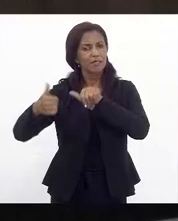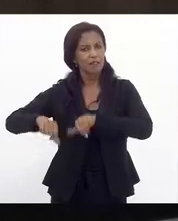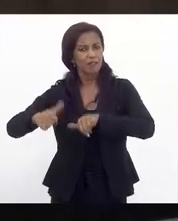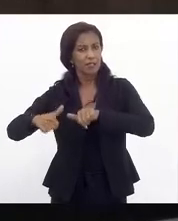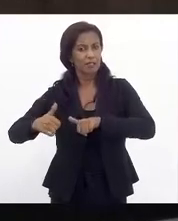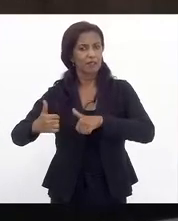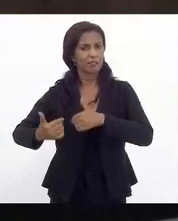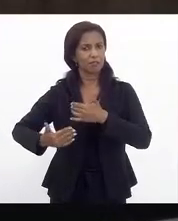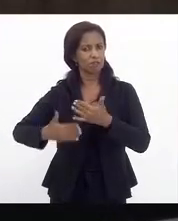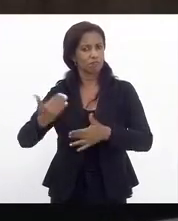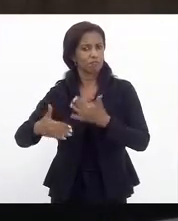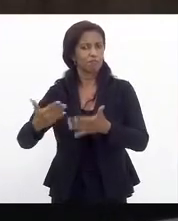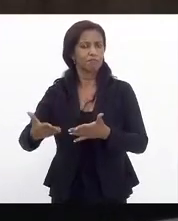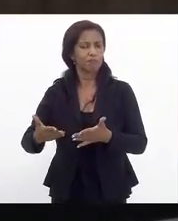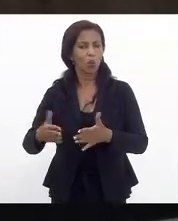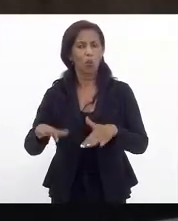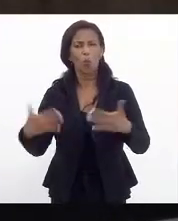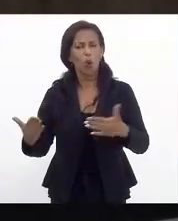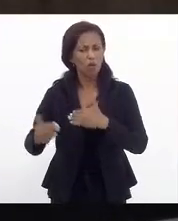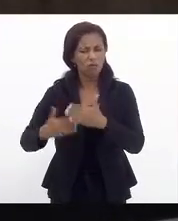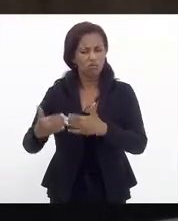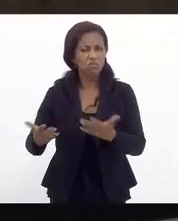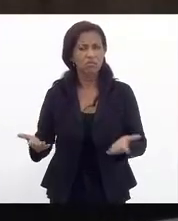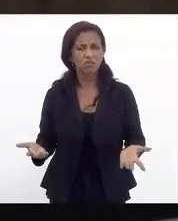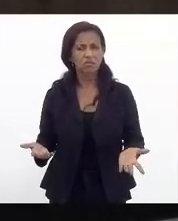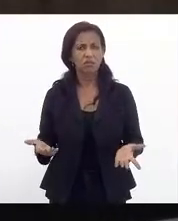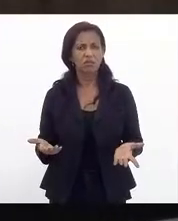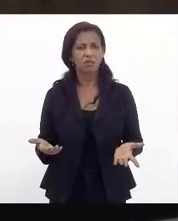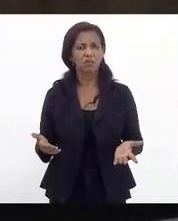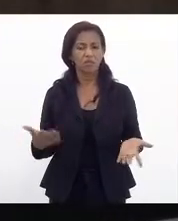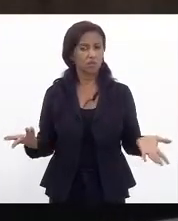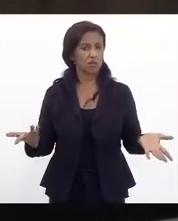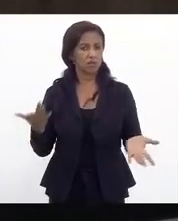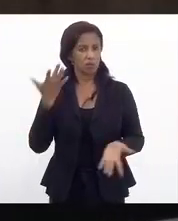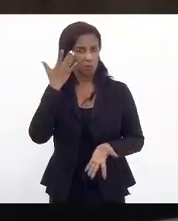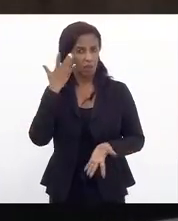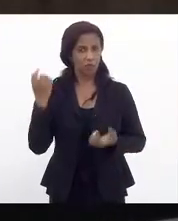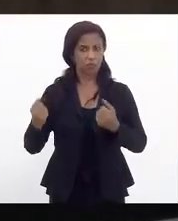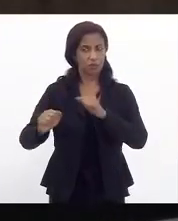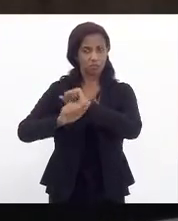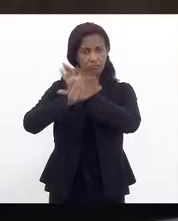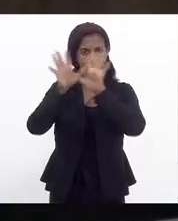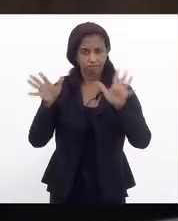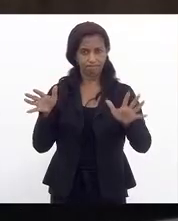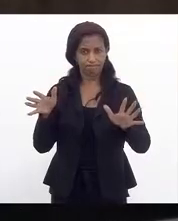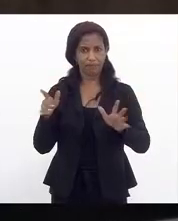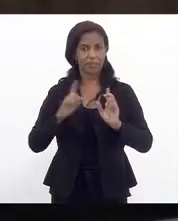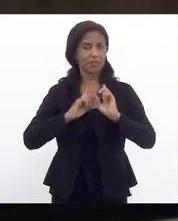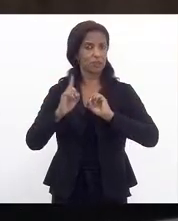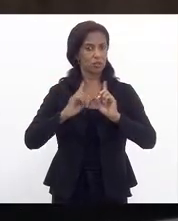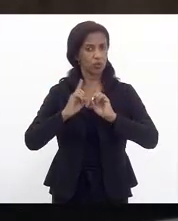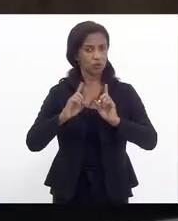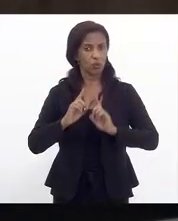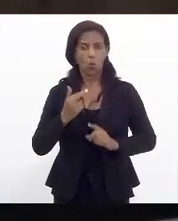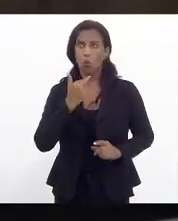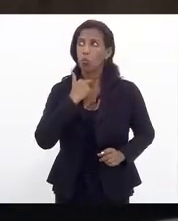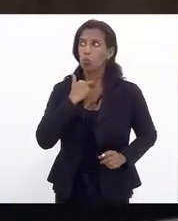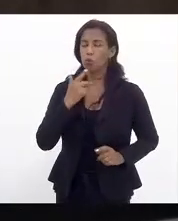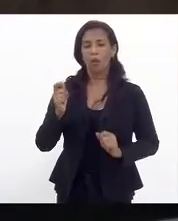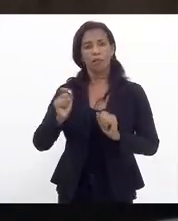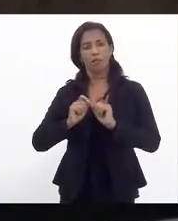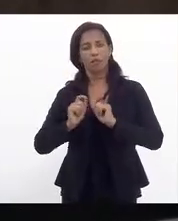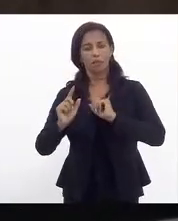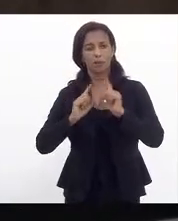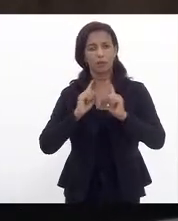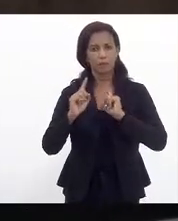avaliação desempenho Qual o desempenho Então eu acho que isso precisa estar muito caro nessa discussão não dá para